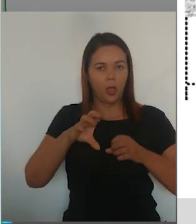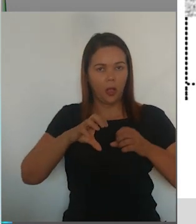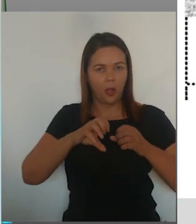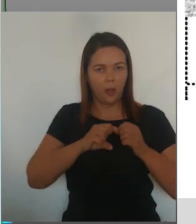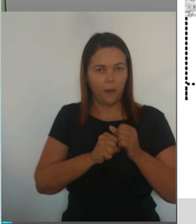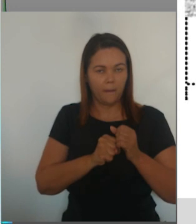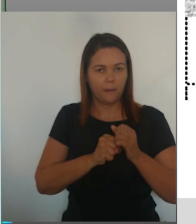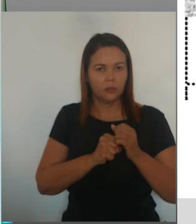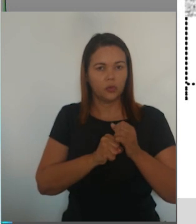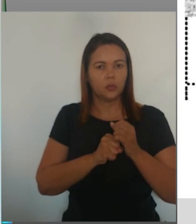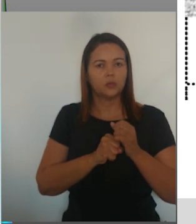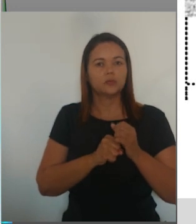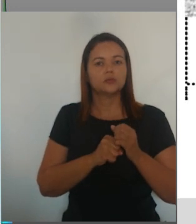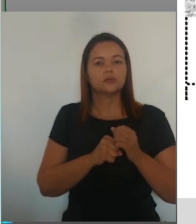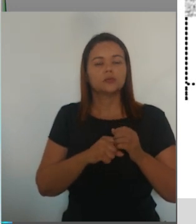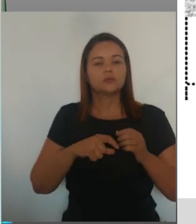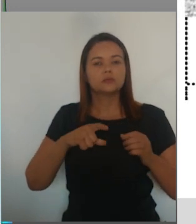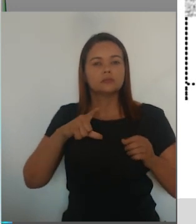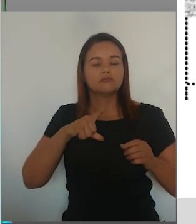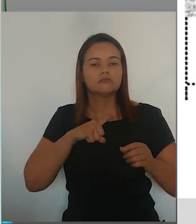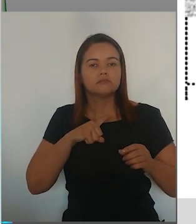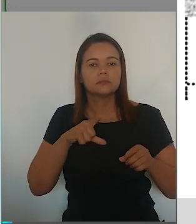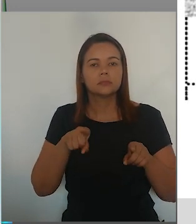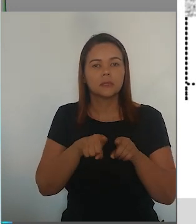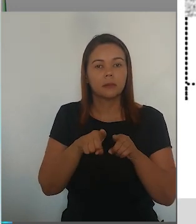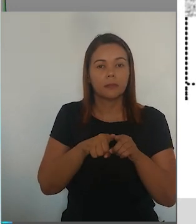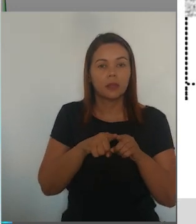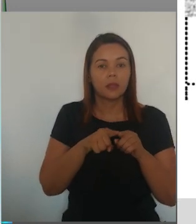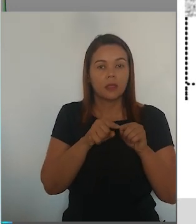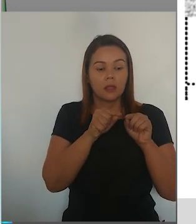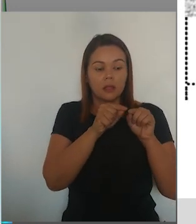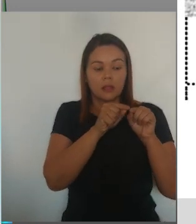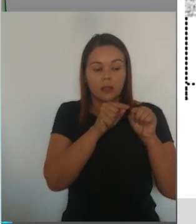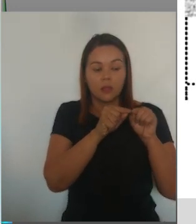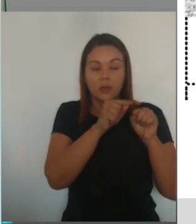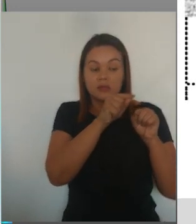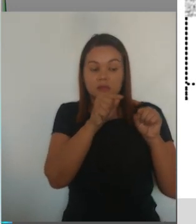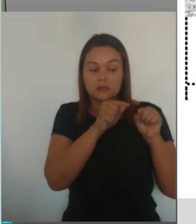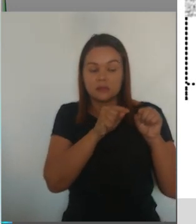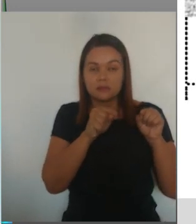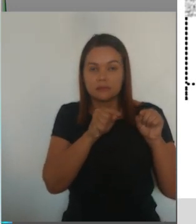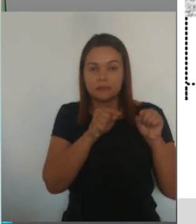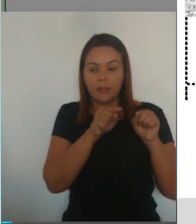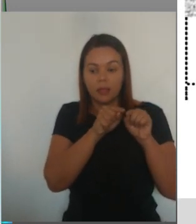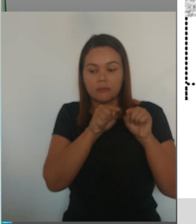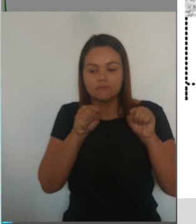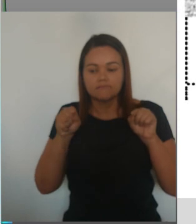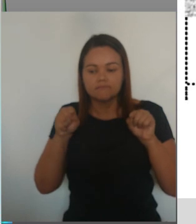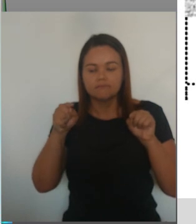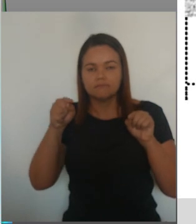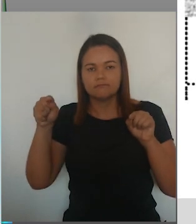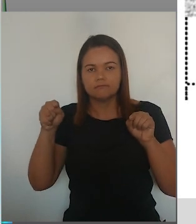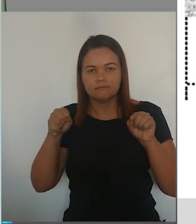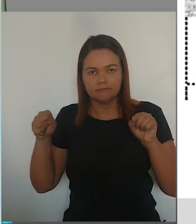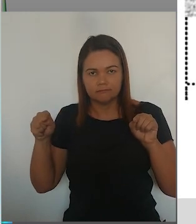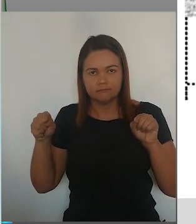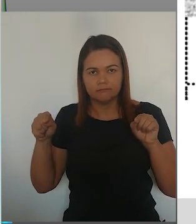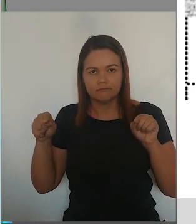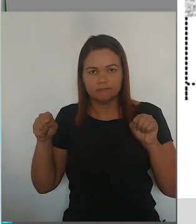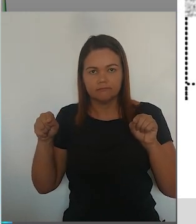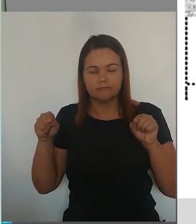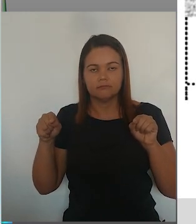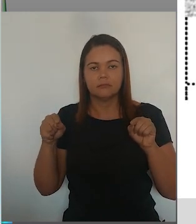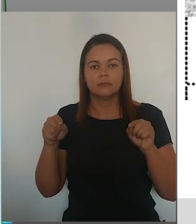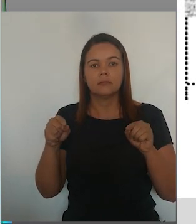a unidade funcional de contração do músculo, estende-se sempre de uma linha Z a